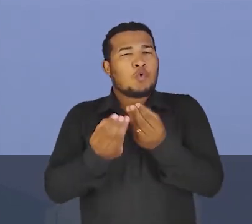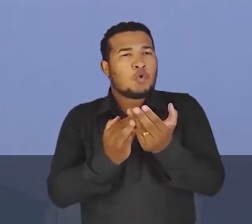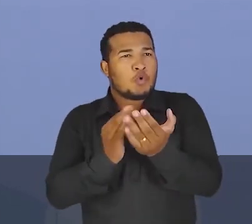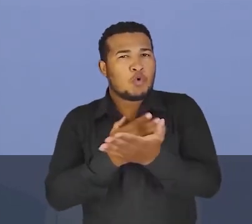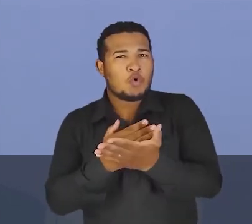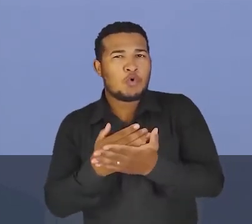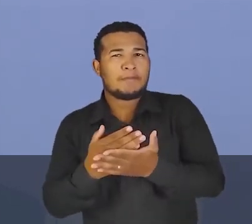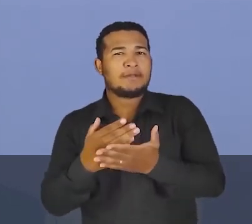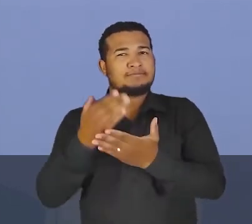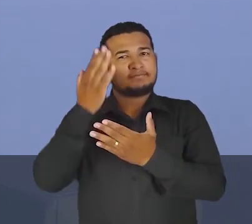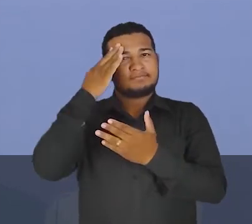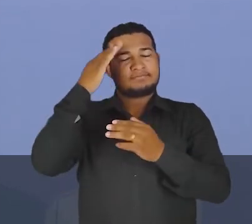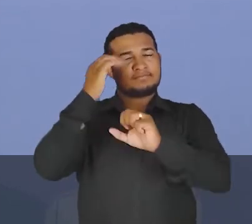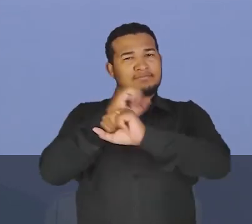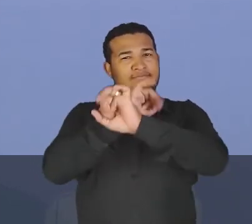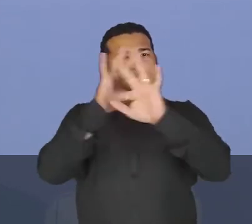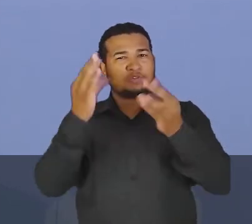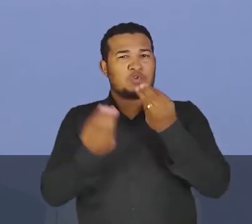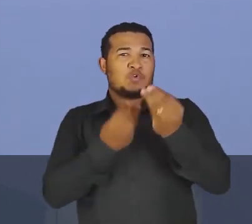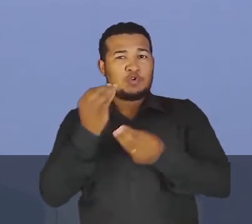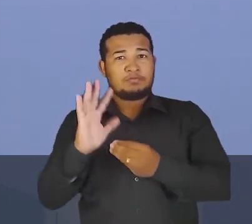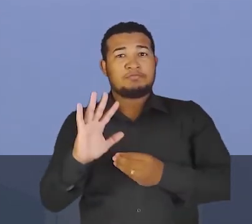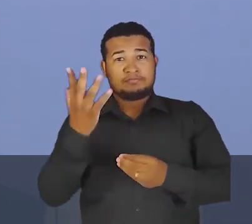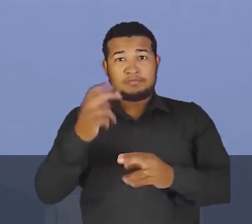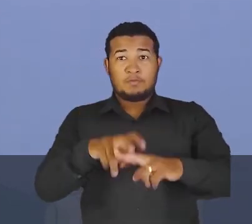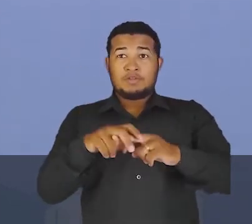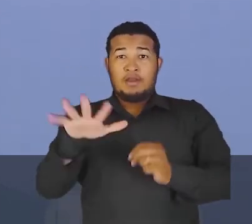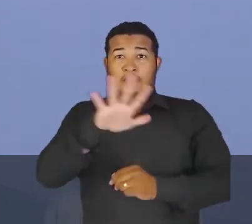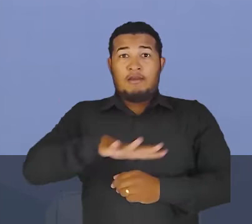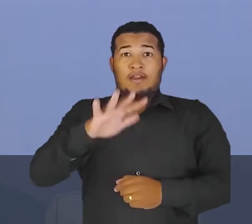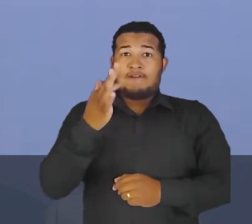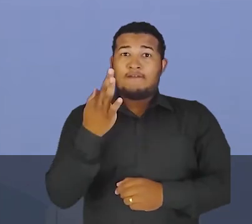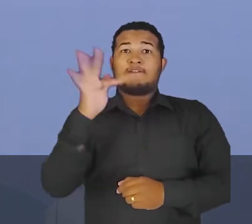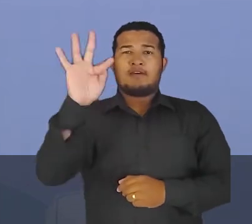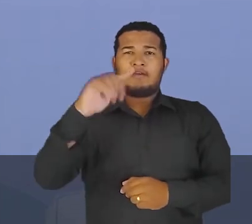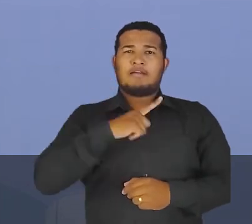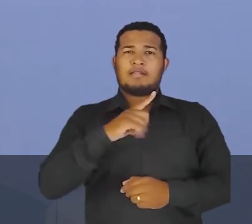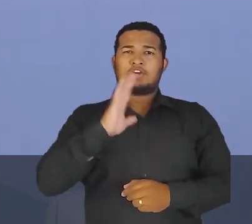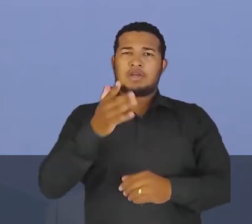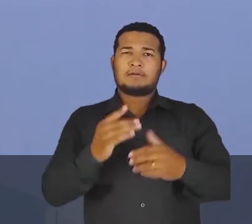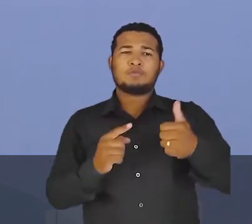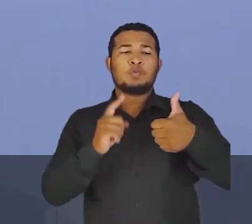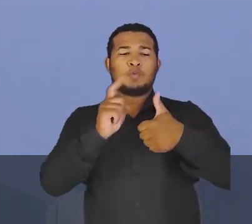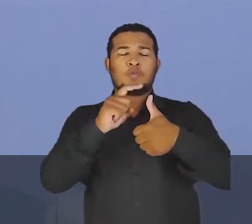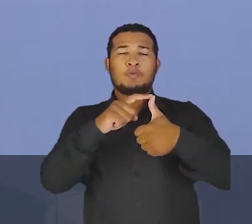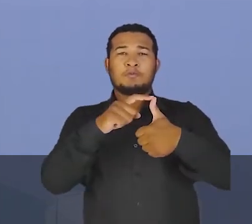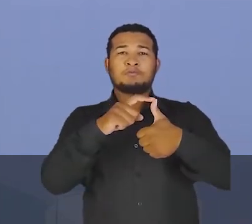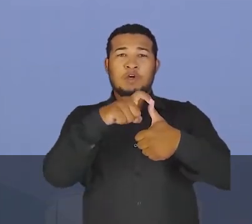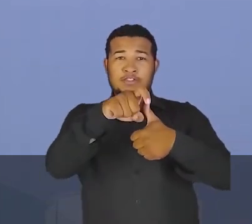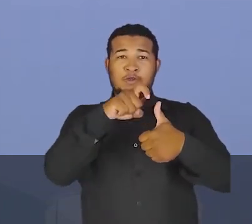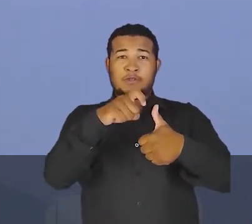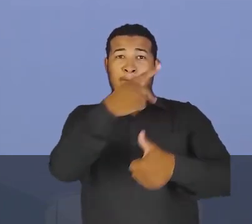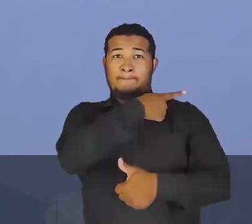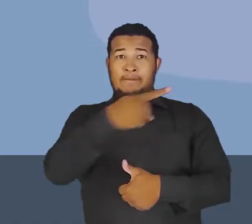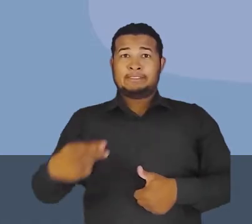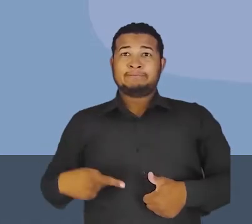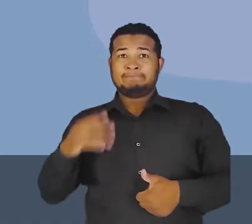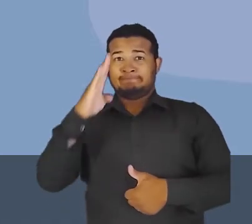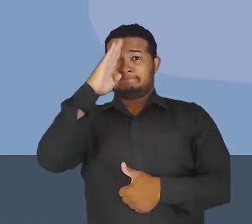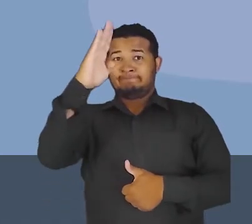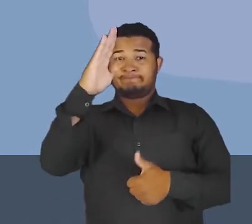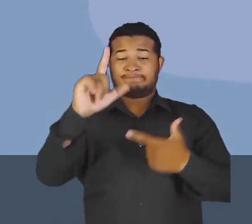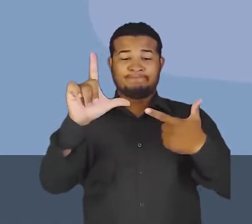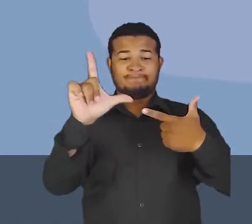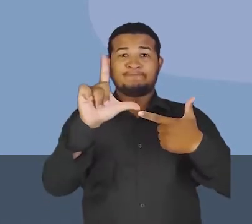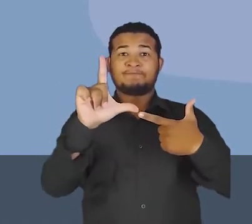como funciona o nosso modelo. Revisando, então, a esfera federal. Você tem lá como instância máxima o presidente, o Poder Legislativo,